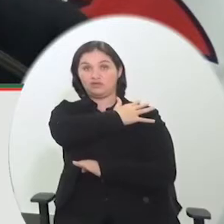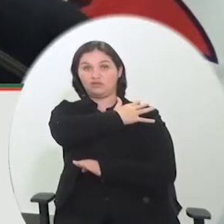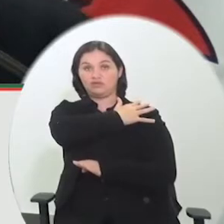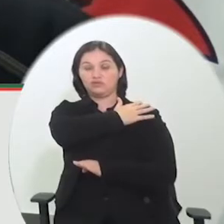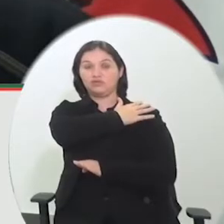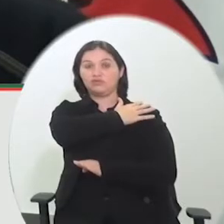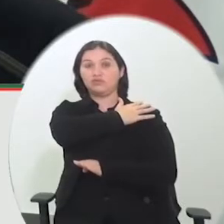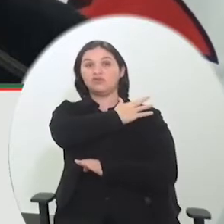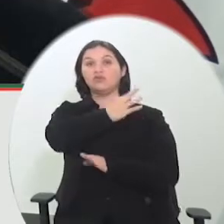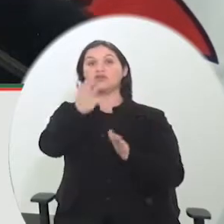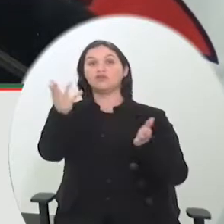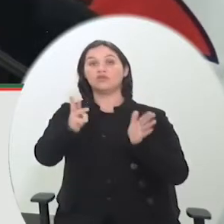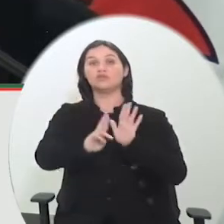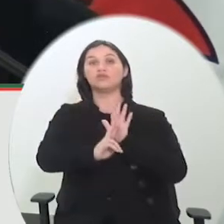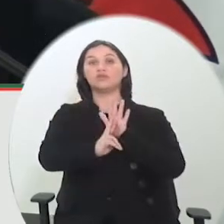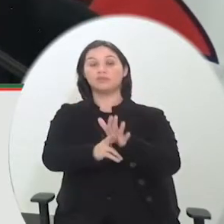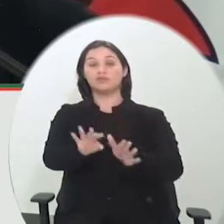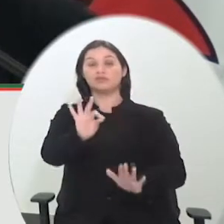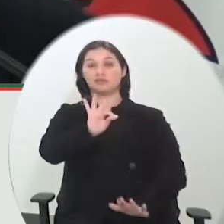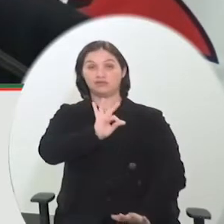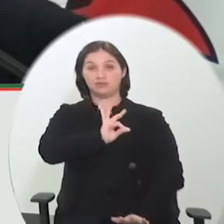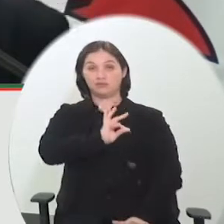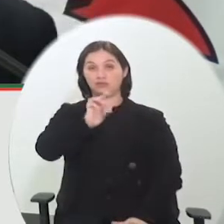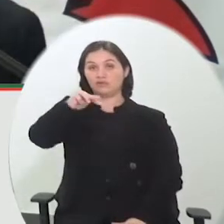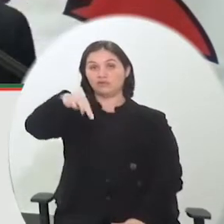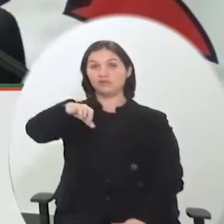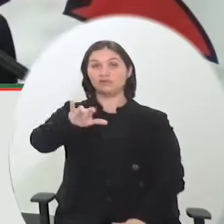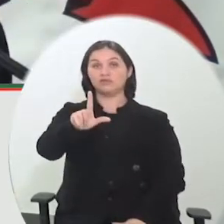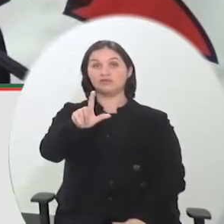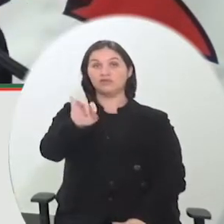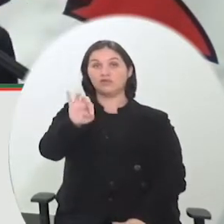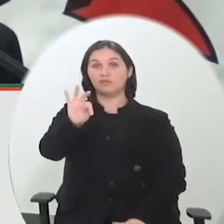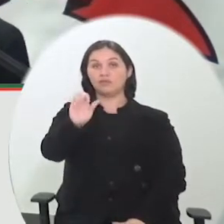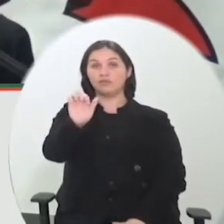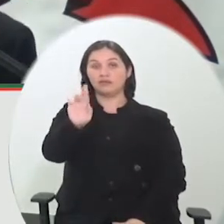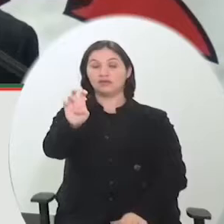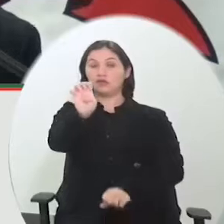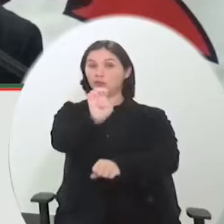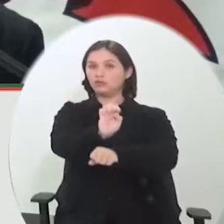ato representa a Polícia Militar do Estado de Santa Catarina.